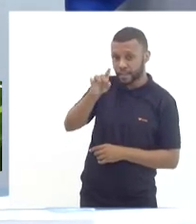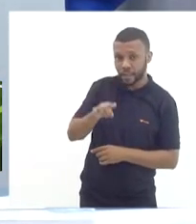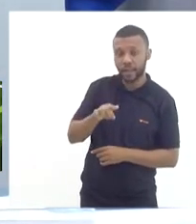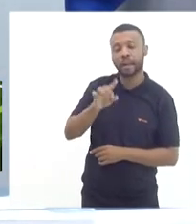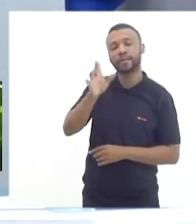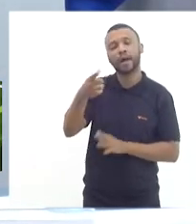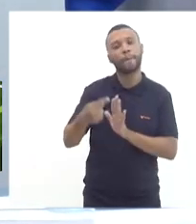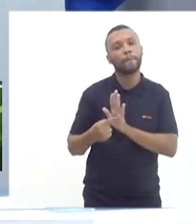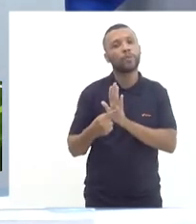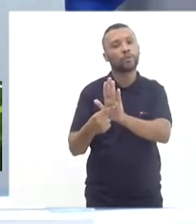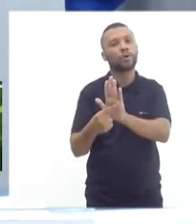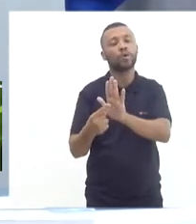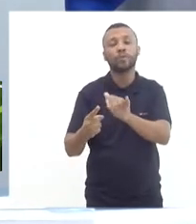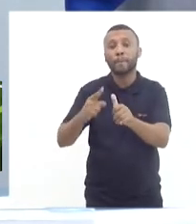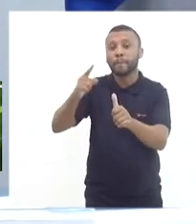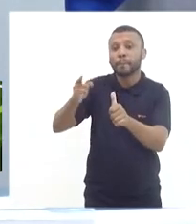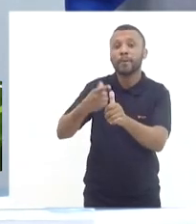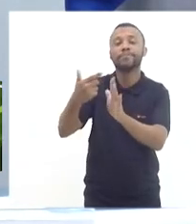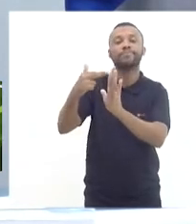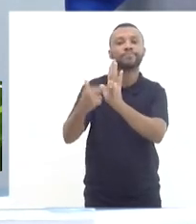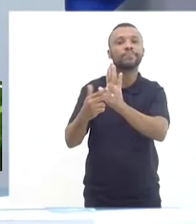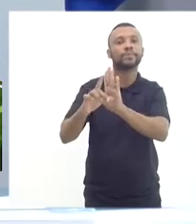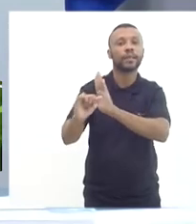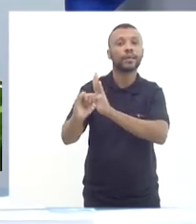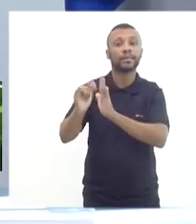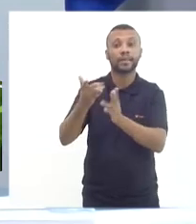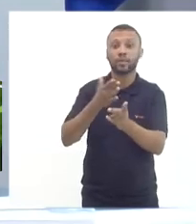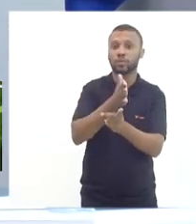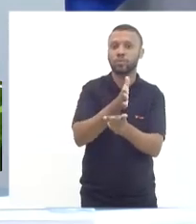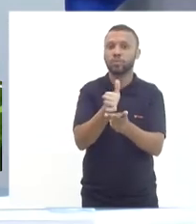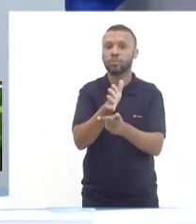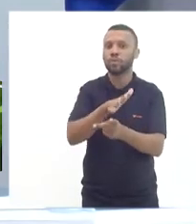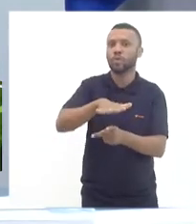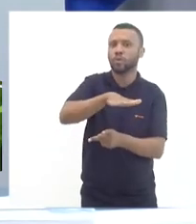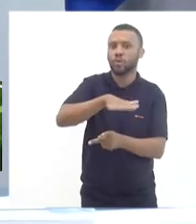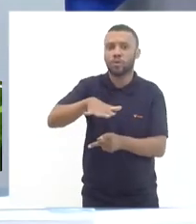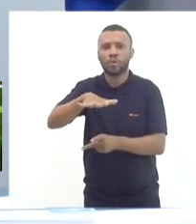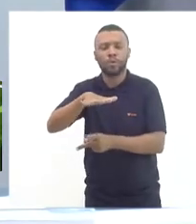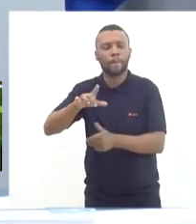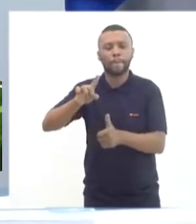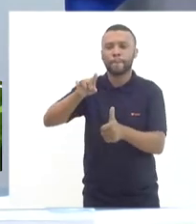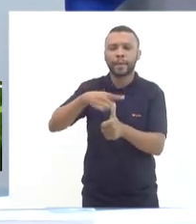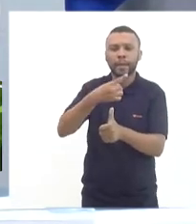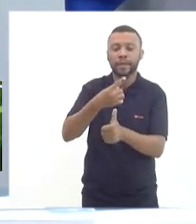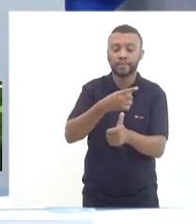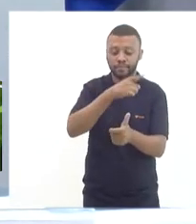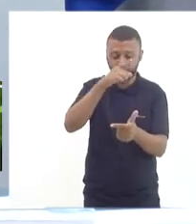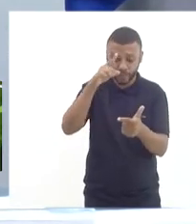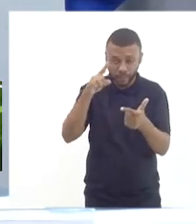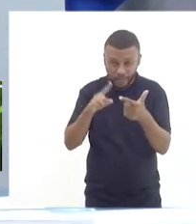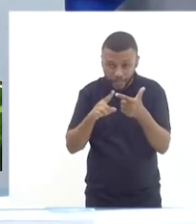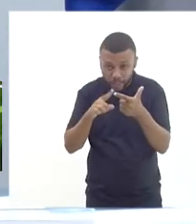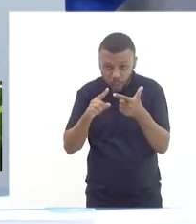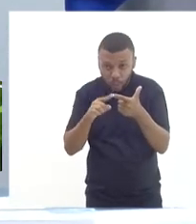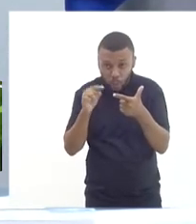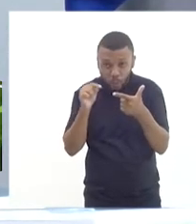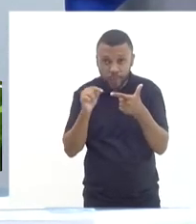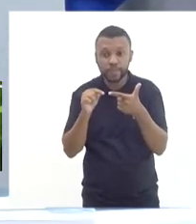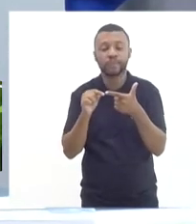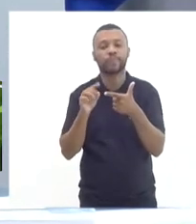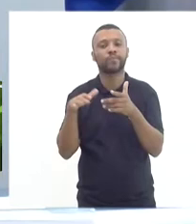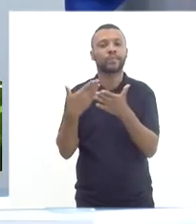no primeiro quesito dele. Ele falou que duas vertentes, a primeira, a segunda, que seria... E até